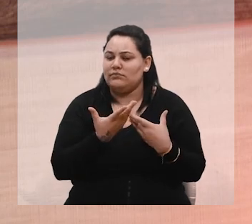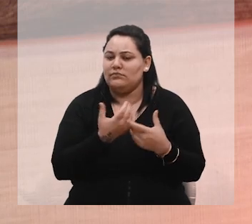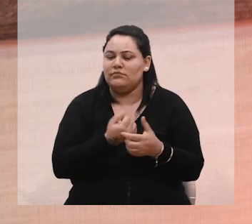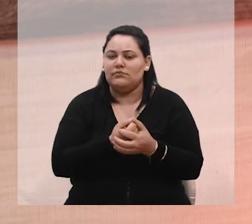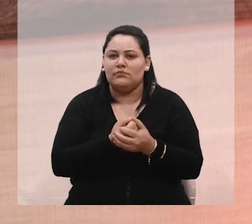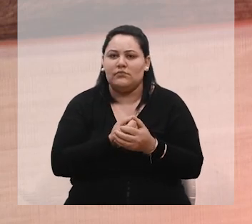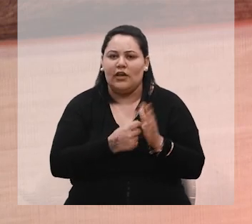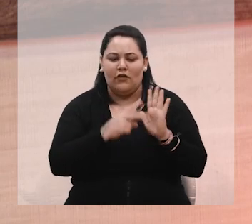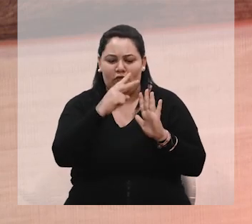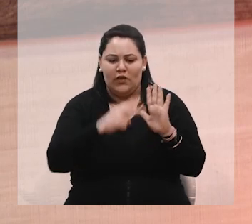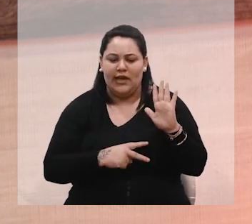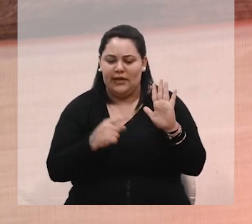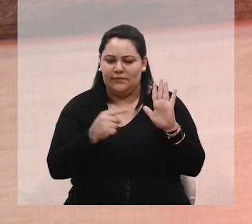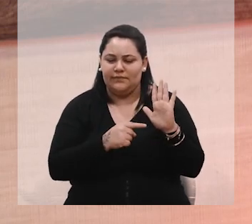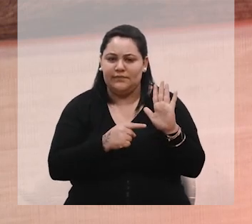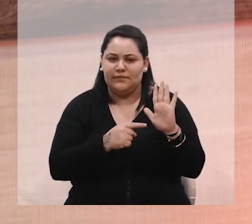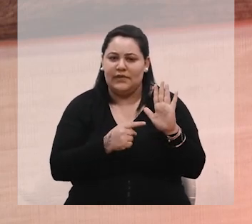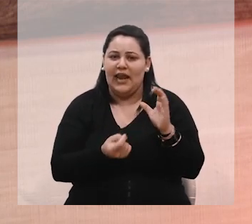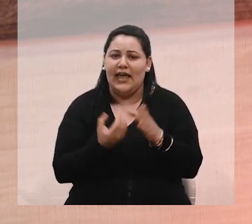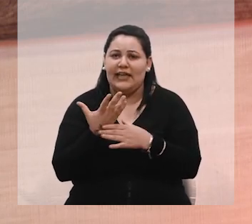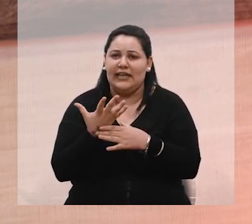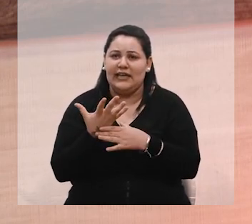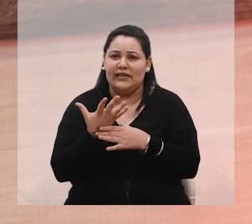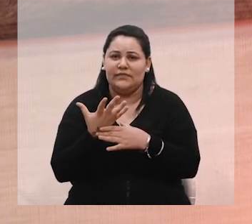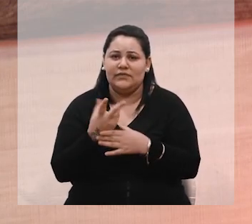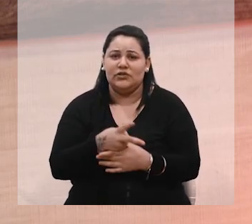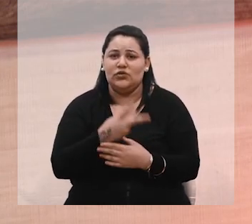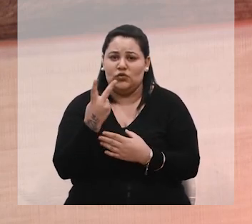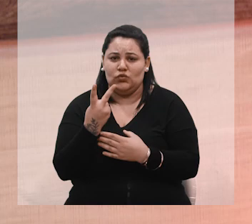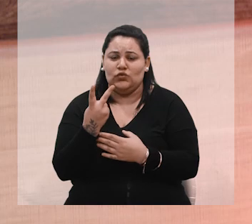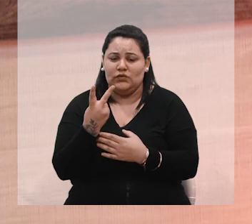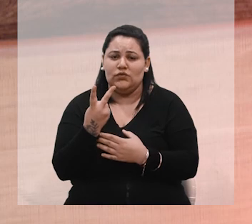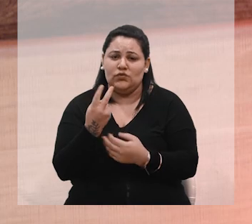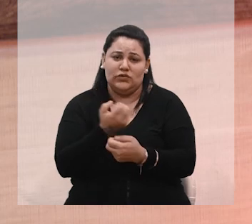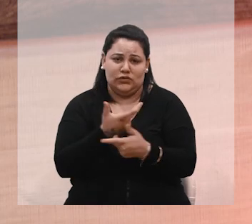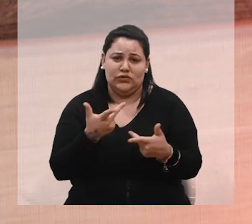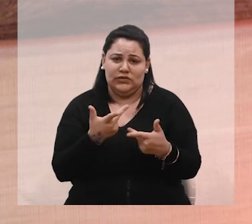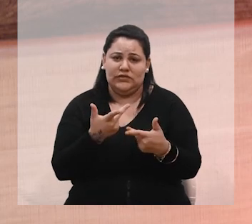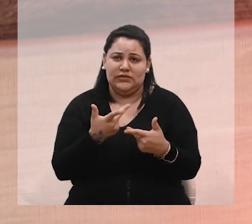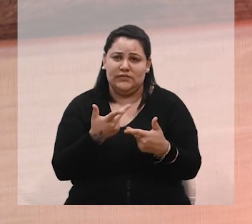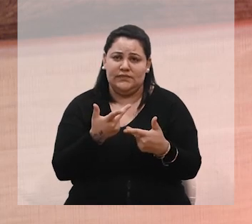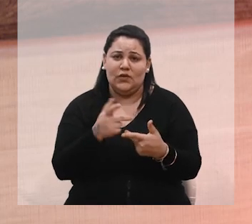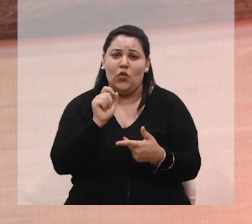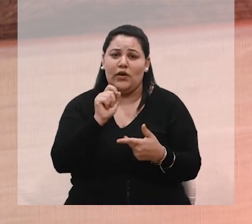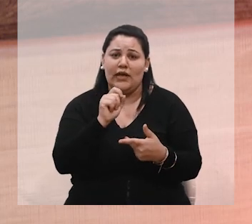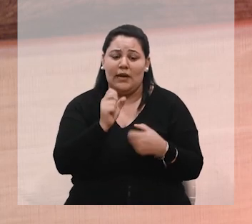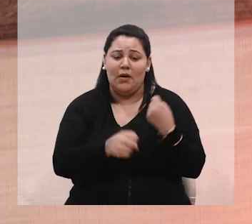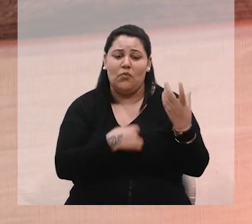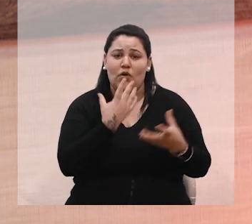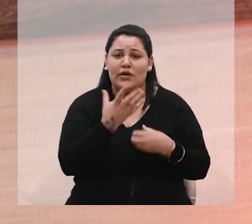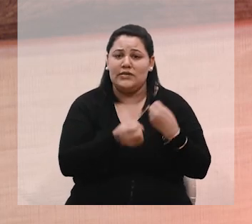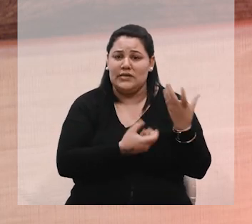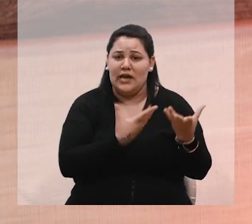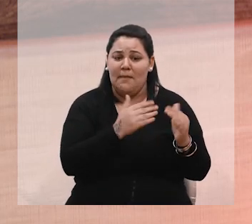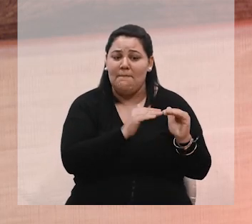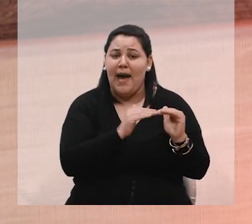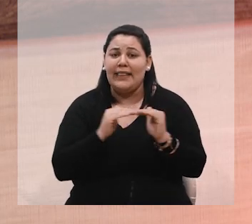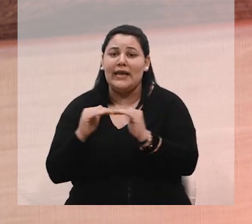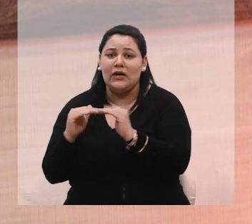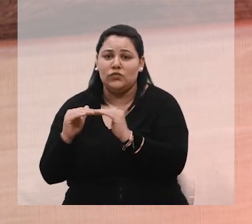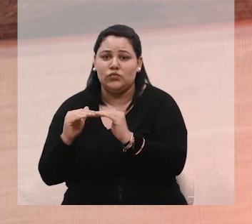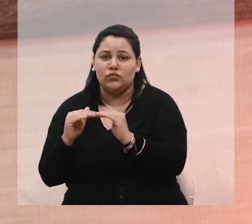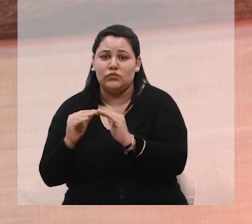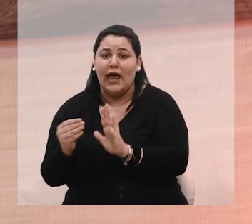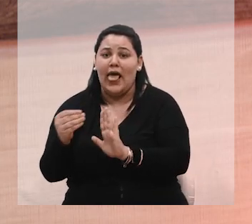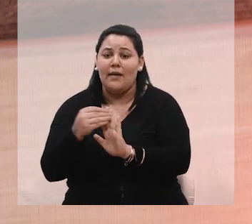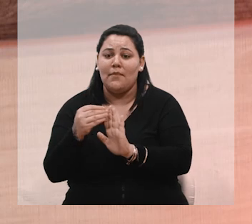vou ler o trecho aqui, ela estabelece 2 polos do que seria uma poesia padrão, e em dado momento ela bota